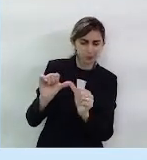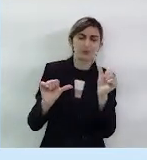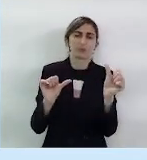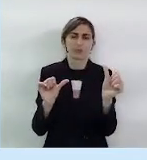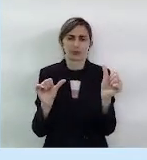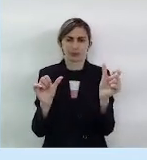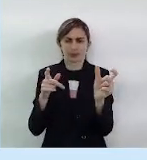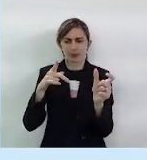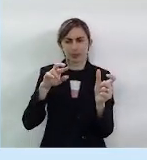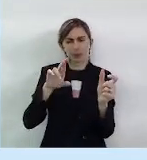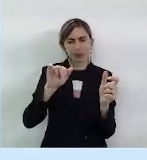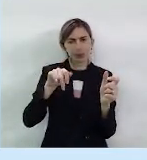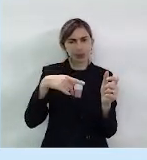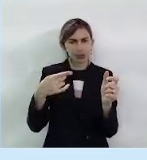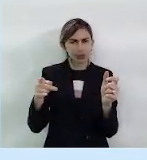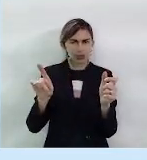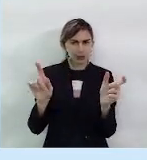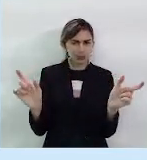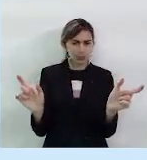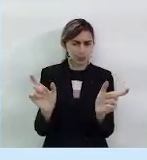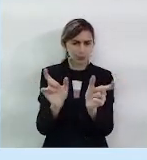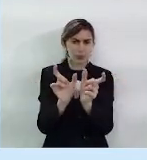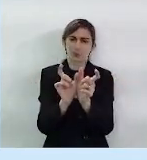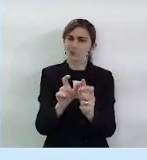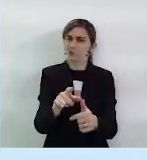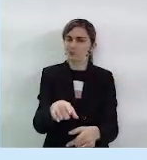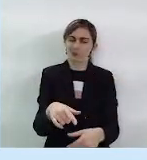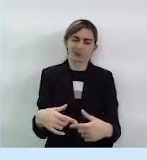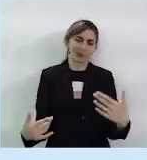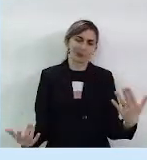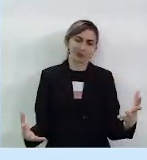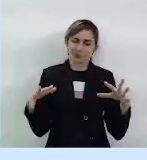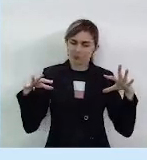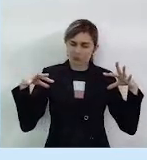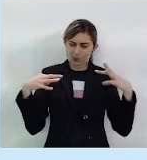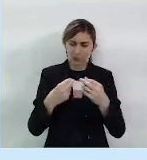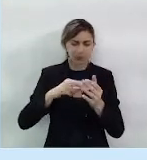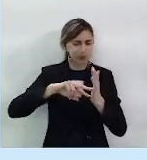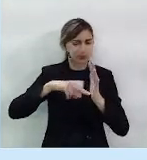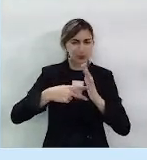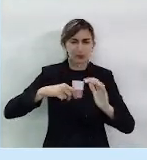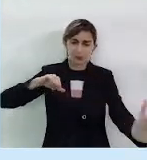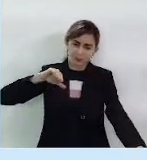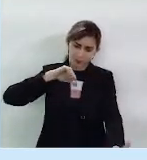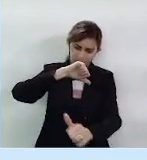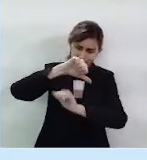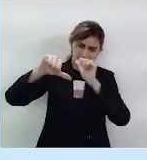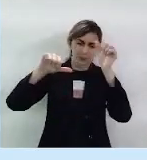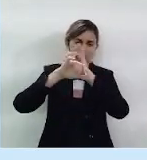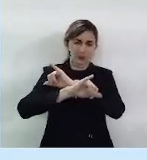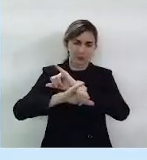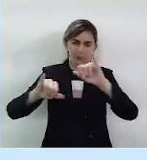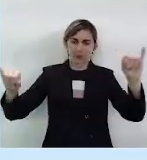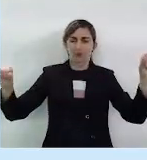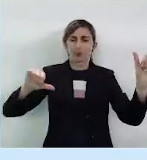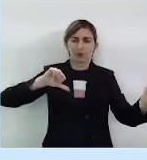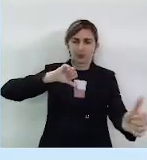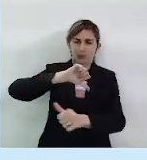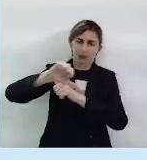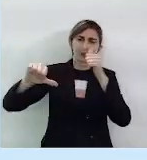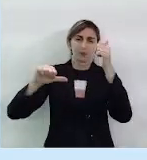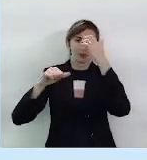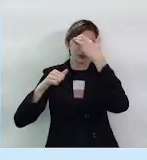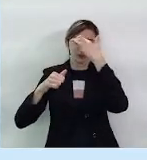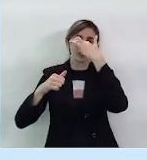a preposição existente ali, todo o sentido do meu enunciado vai ser